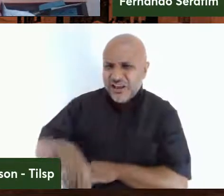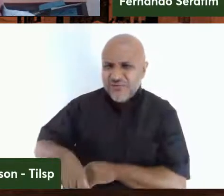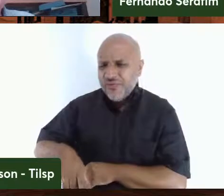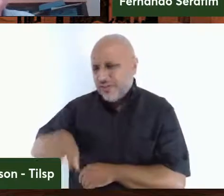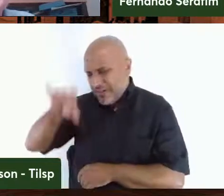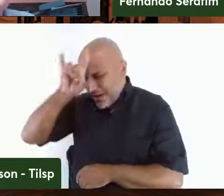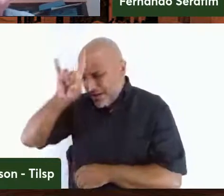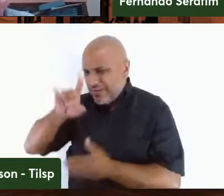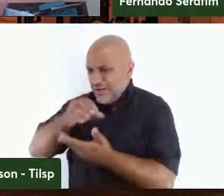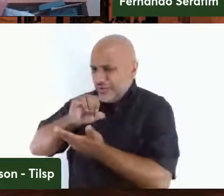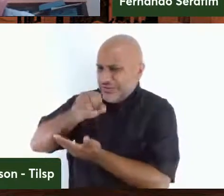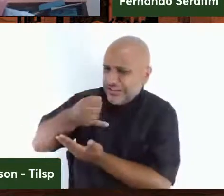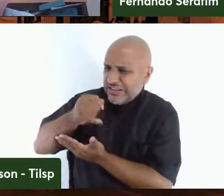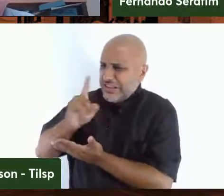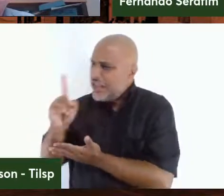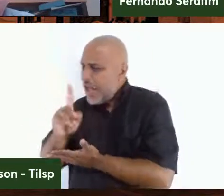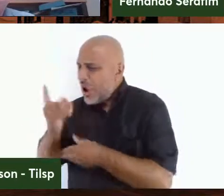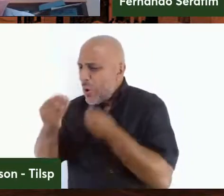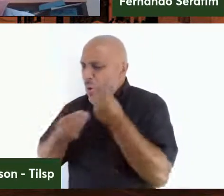traiu, mas